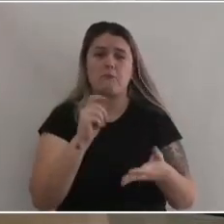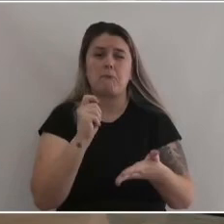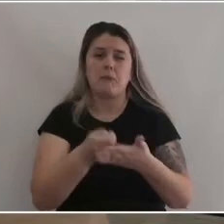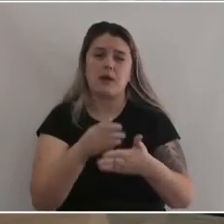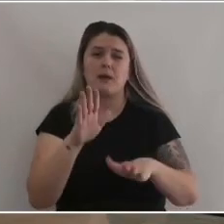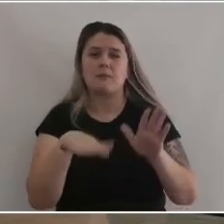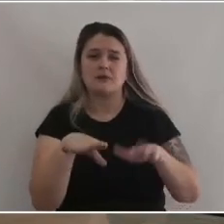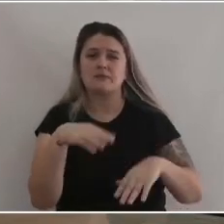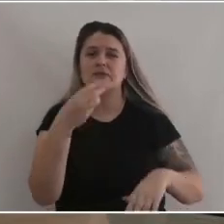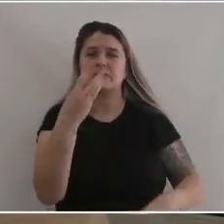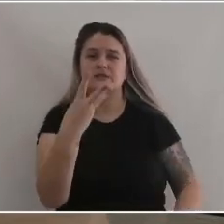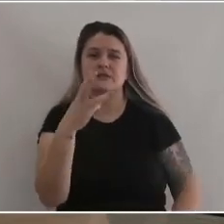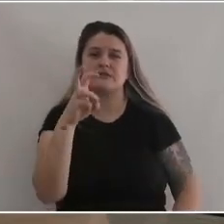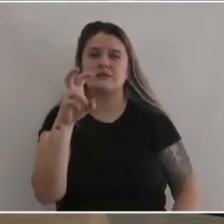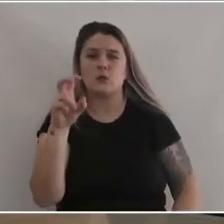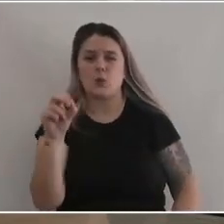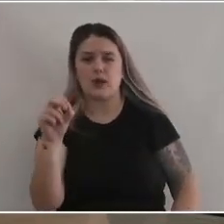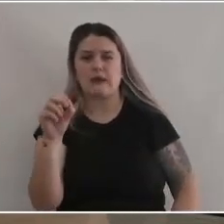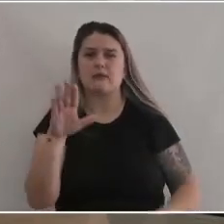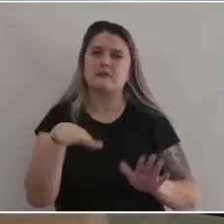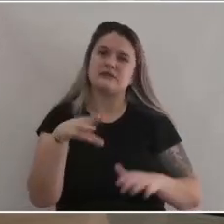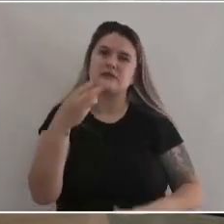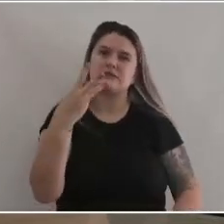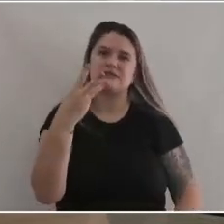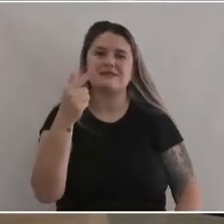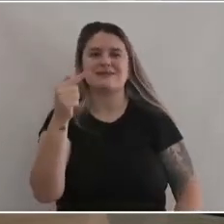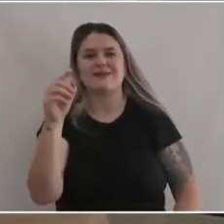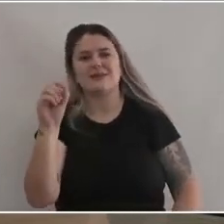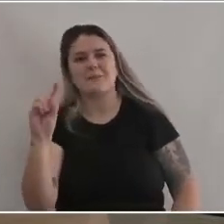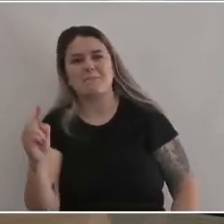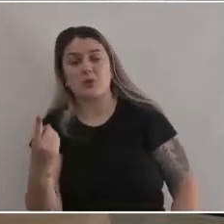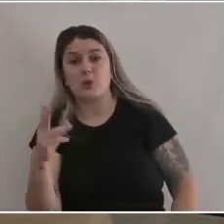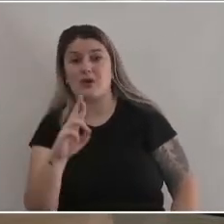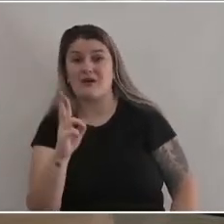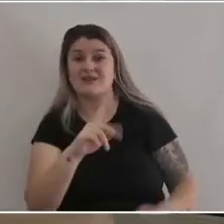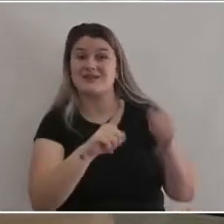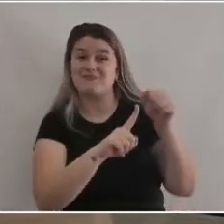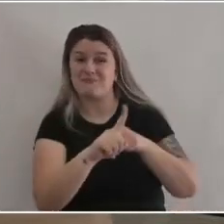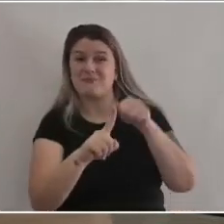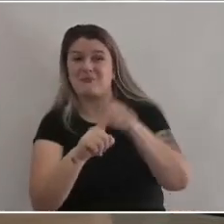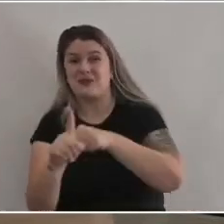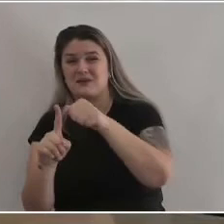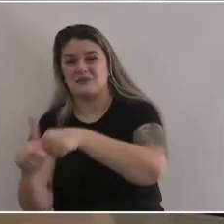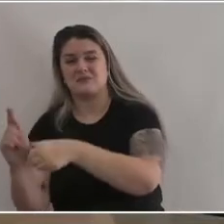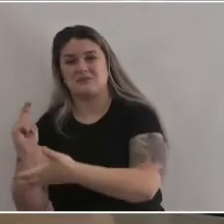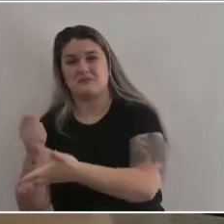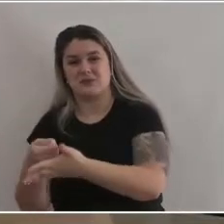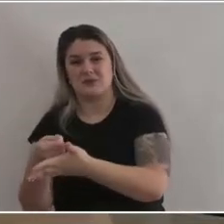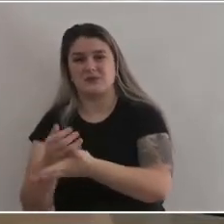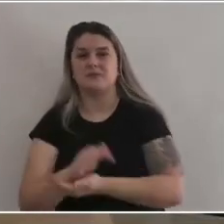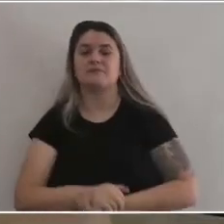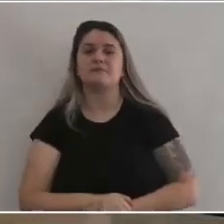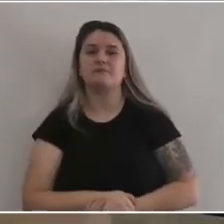torno de 350 a 370 mil reais. Então, também, além de